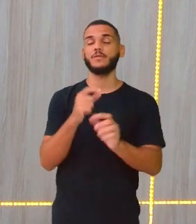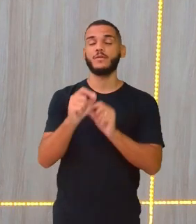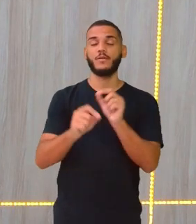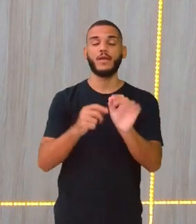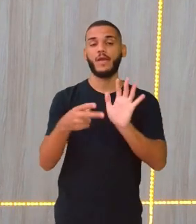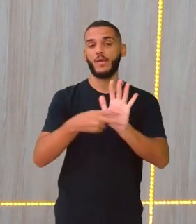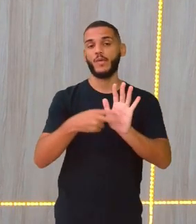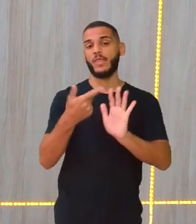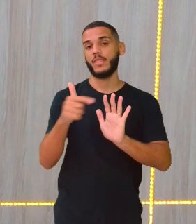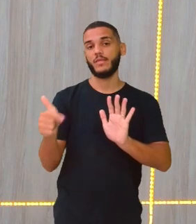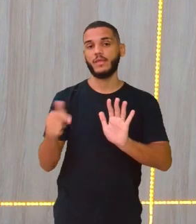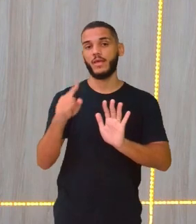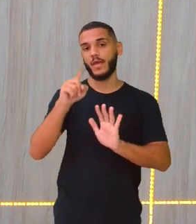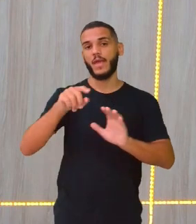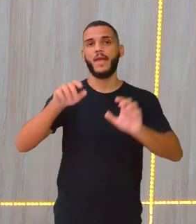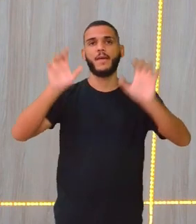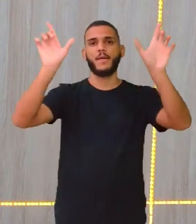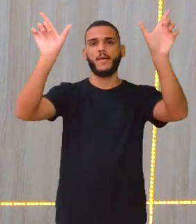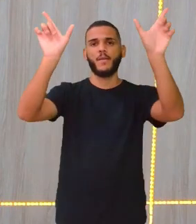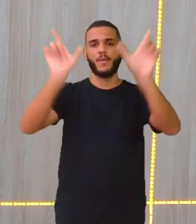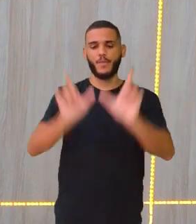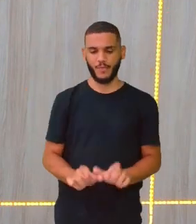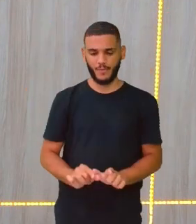expressão numérica. Está tudo ligado.